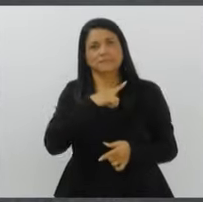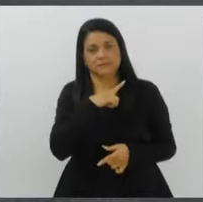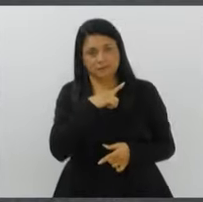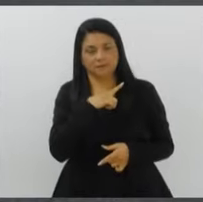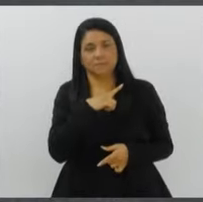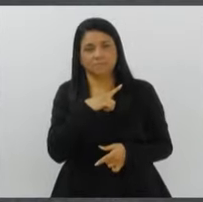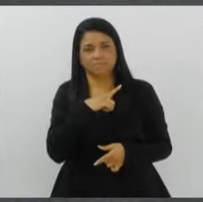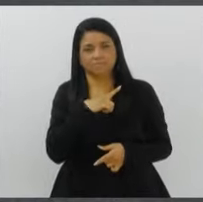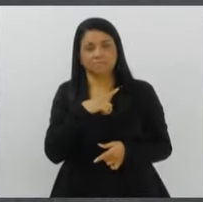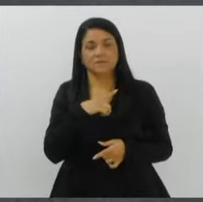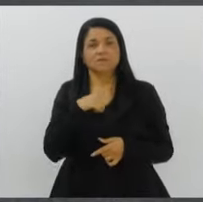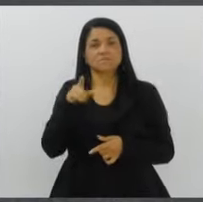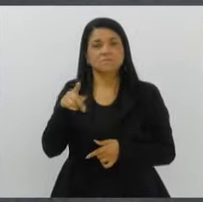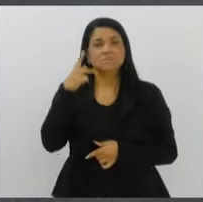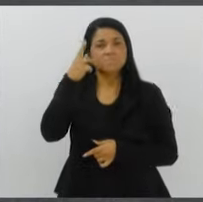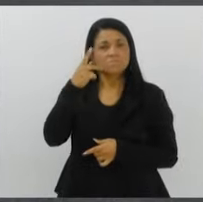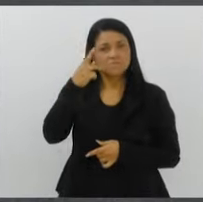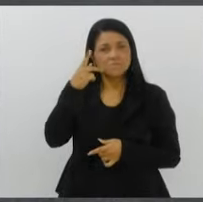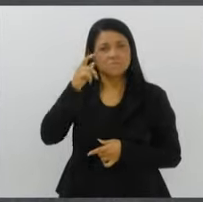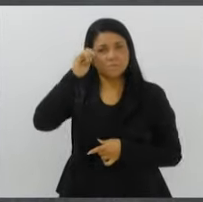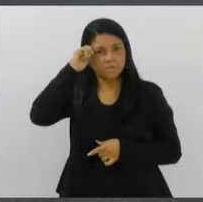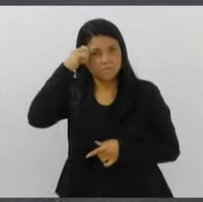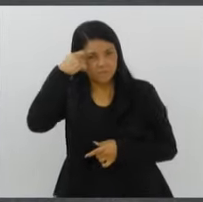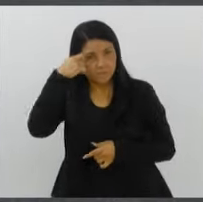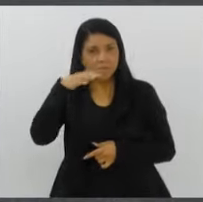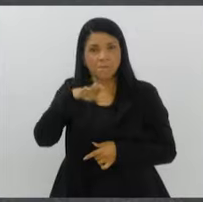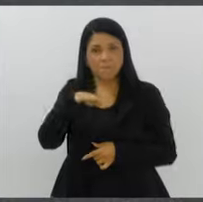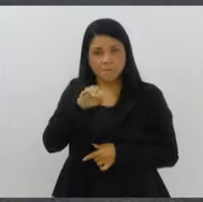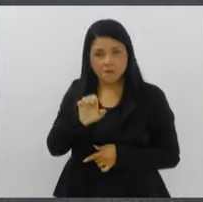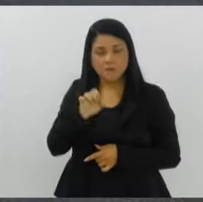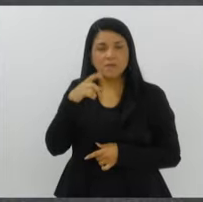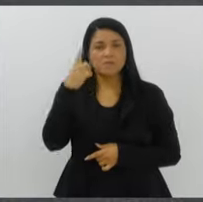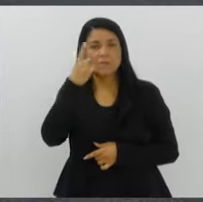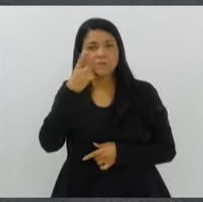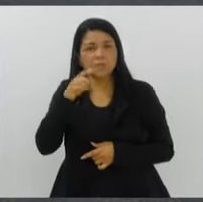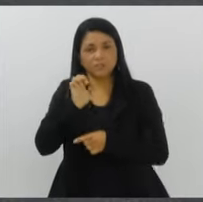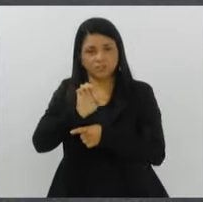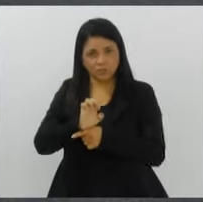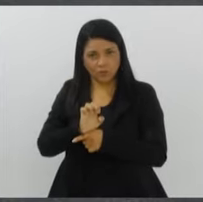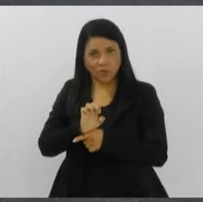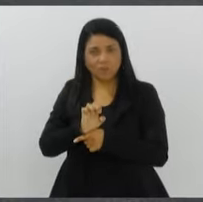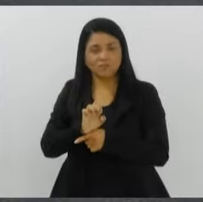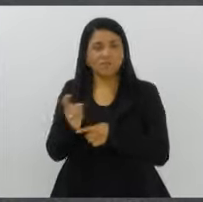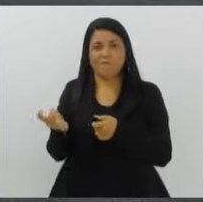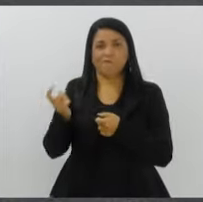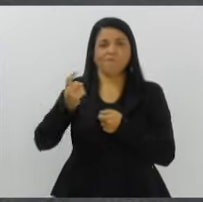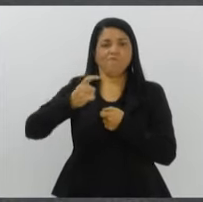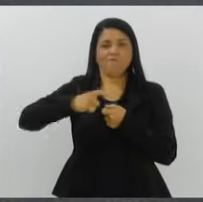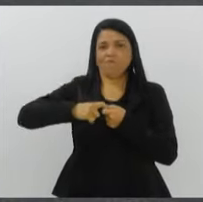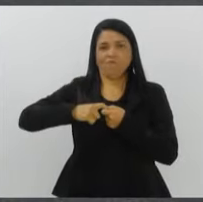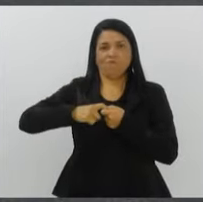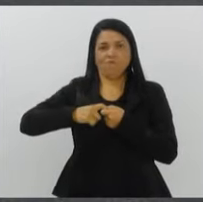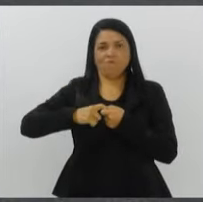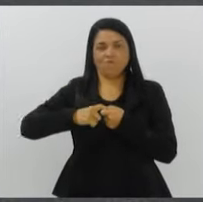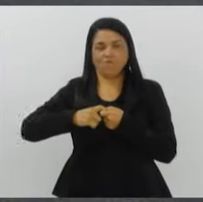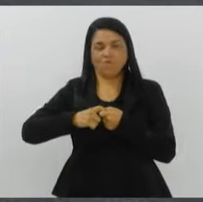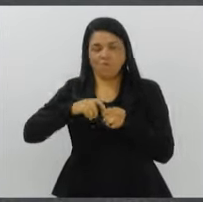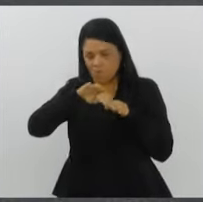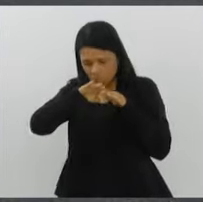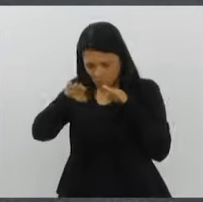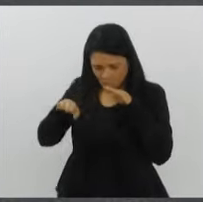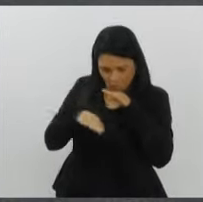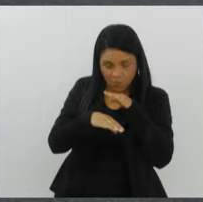você, parlamentar, mulher preta, mãe, deputada estadual, não retrocederá um milímetro na luta